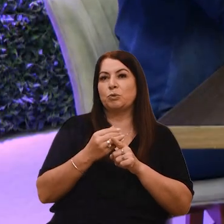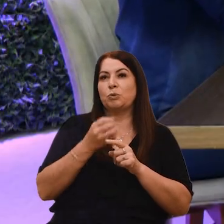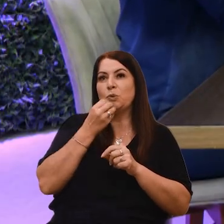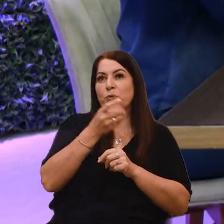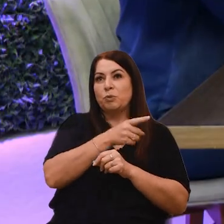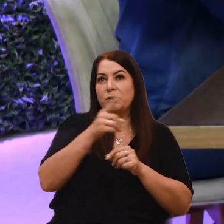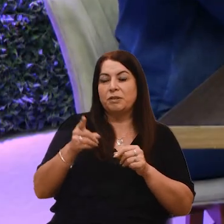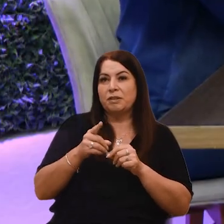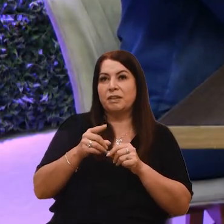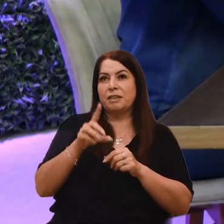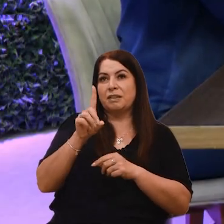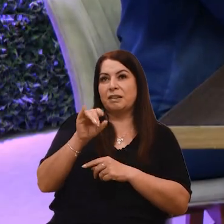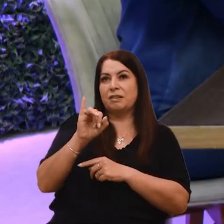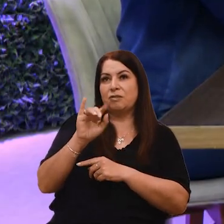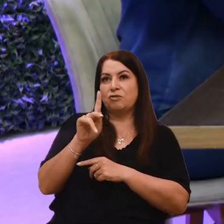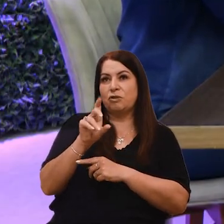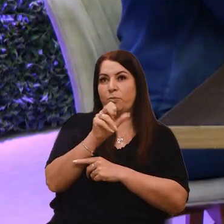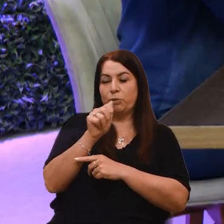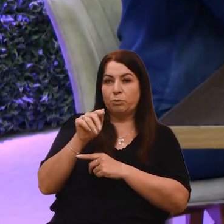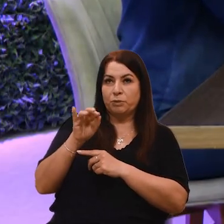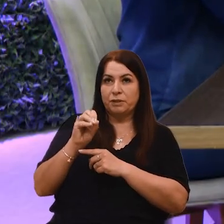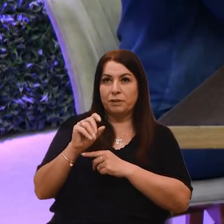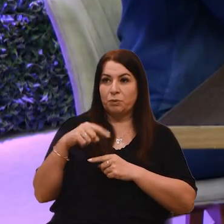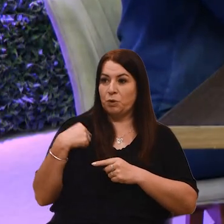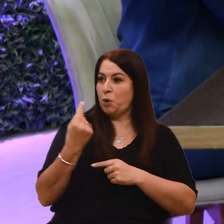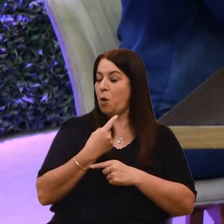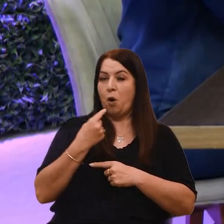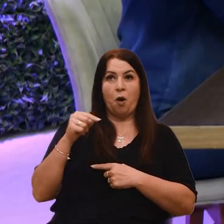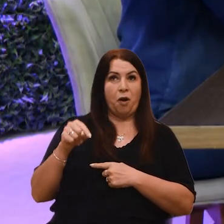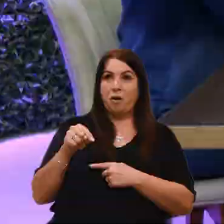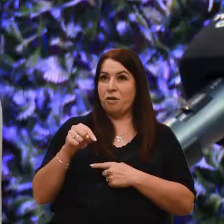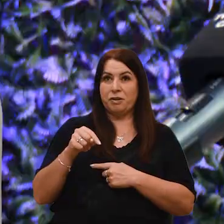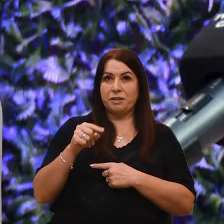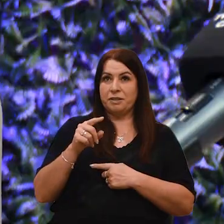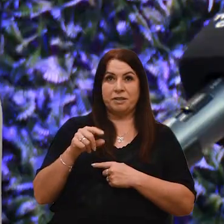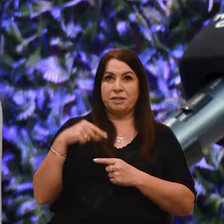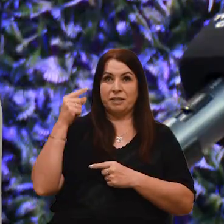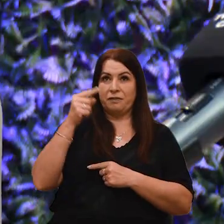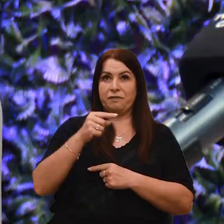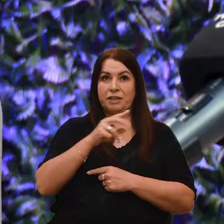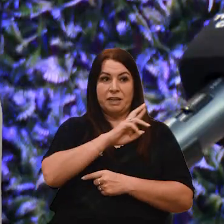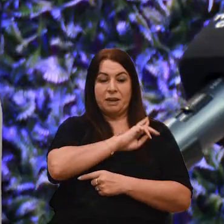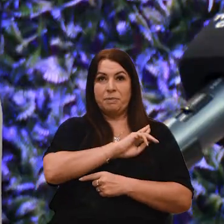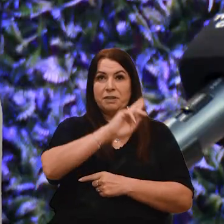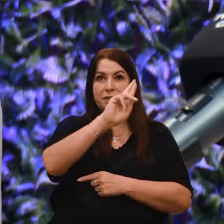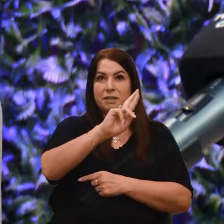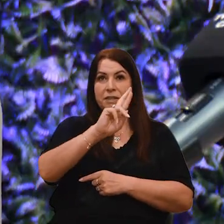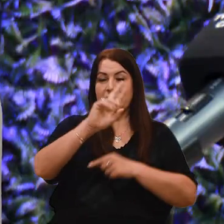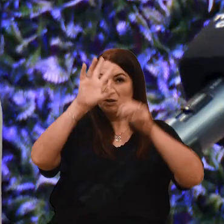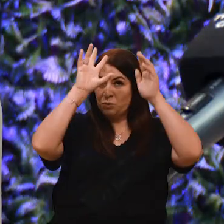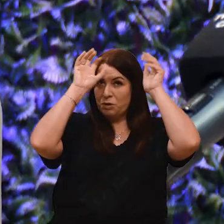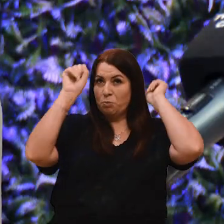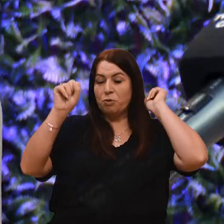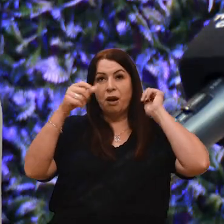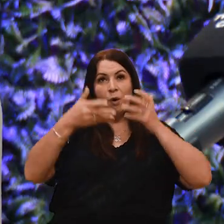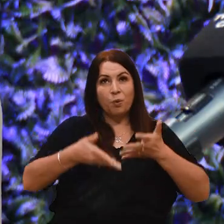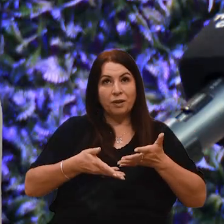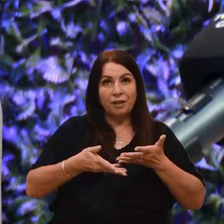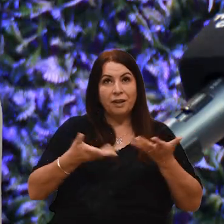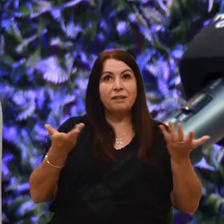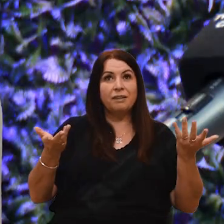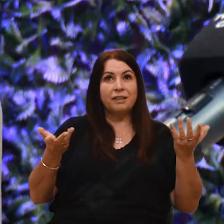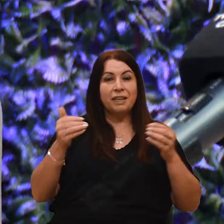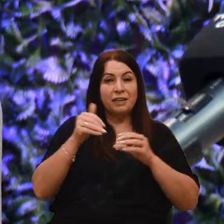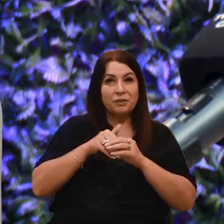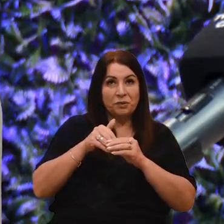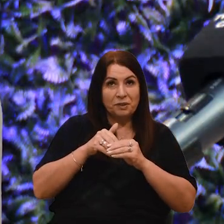coisa diferente novidade. desse ano, imagina, nem na nossa não vem a desembargadora do Tribunal